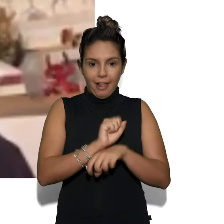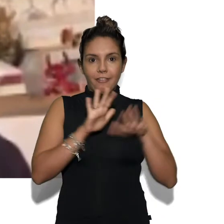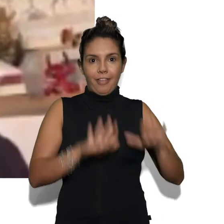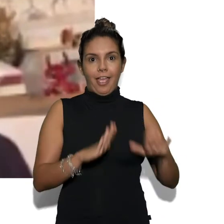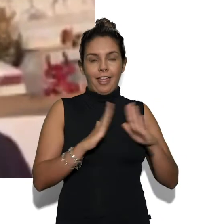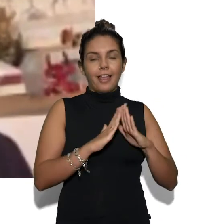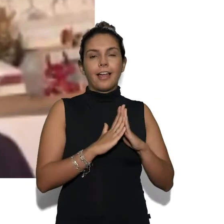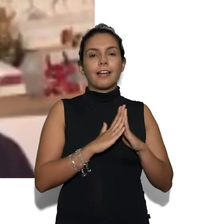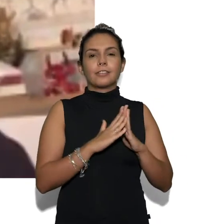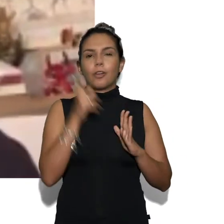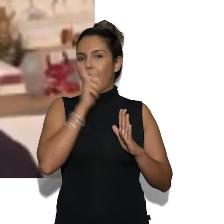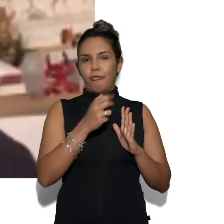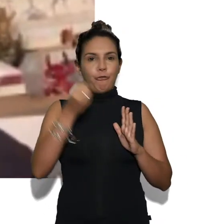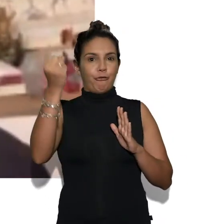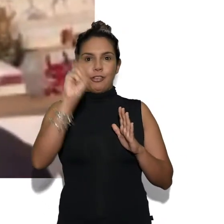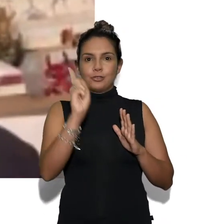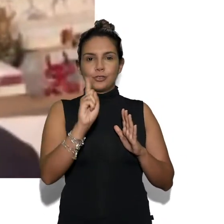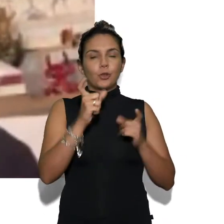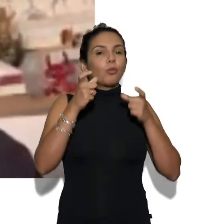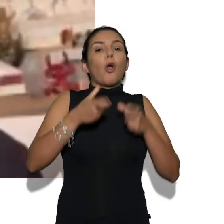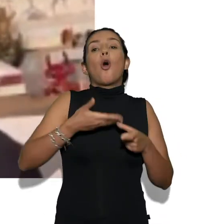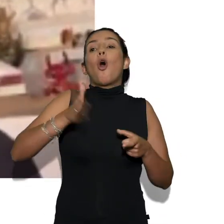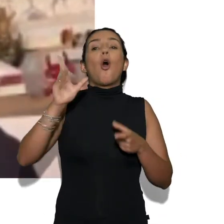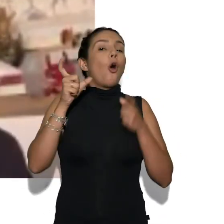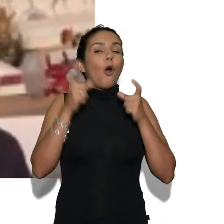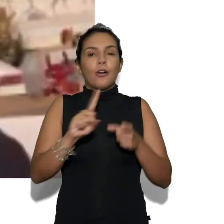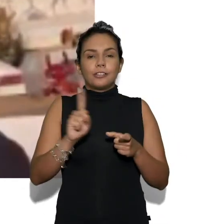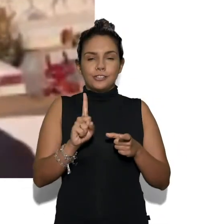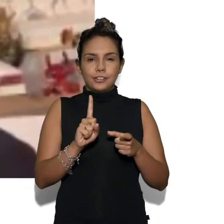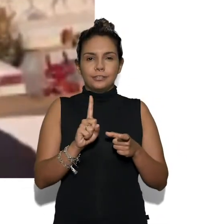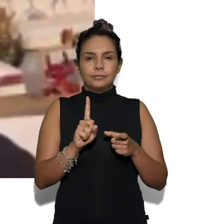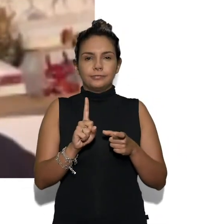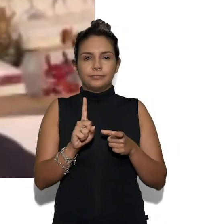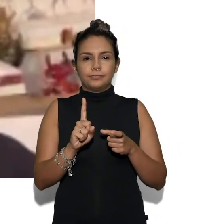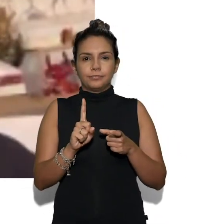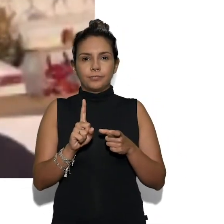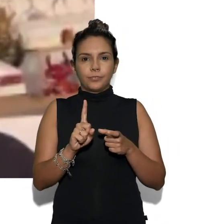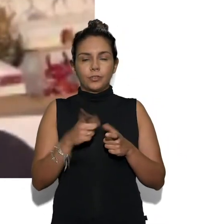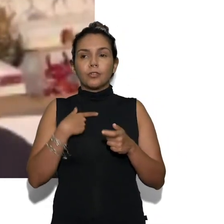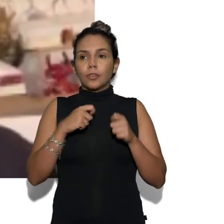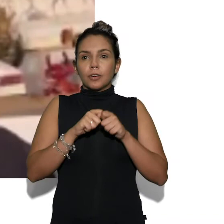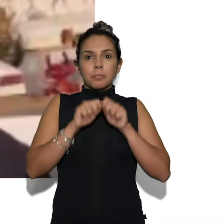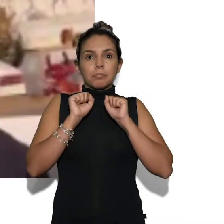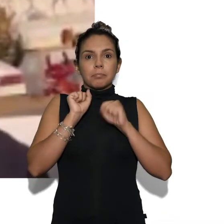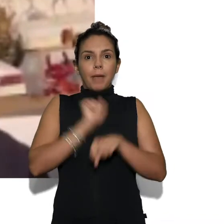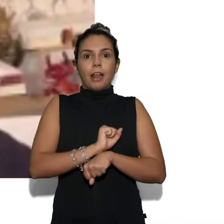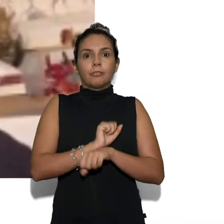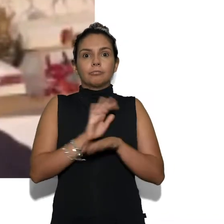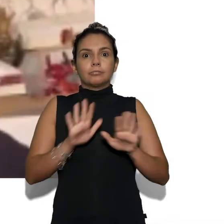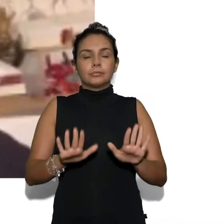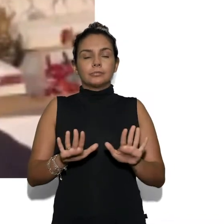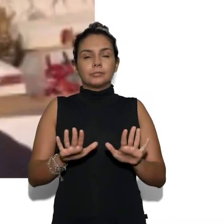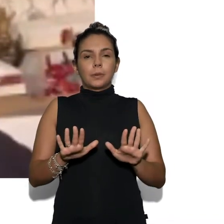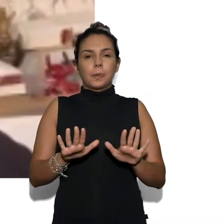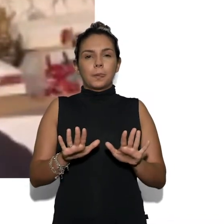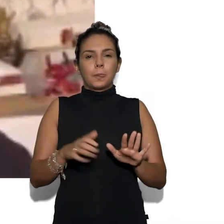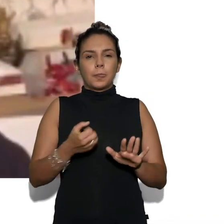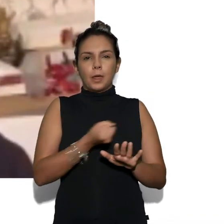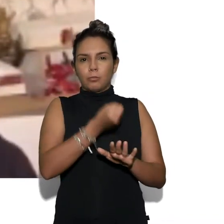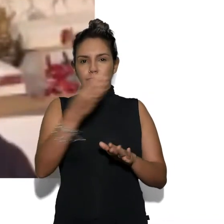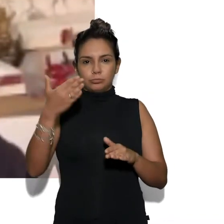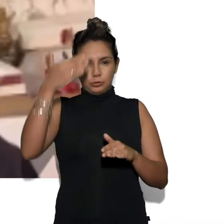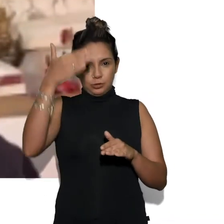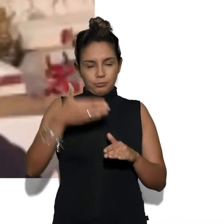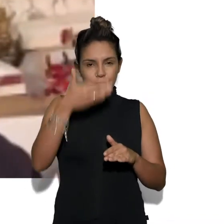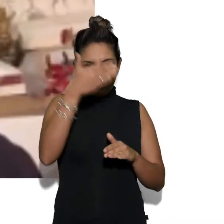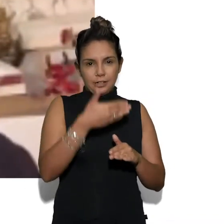tem mais onde ir, há um fim de linha, como se de repente algum obstáculo